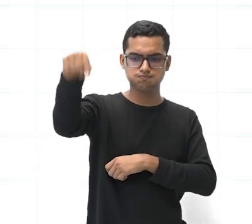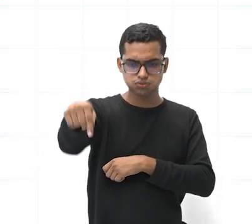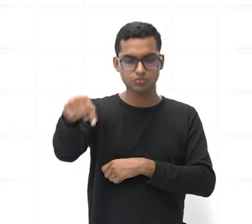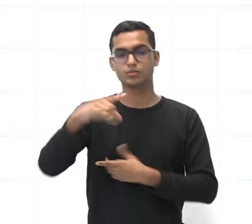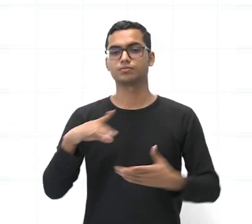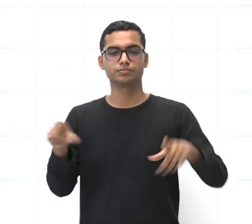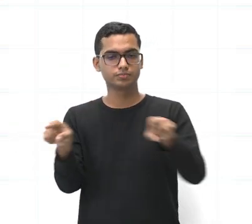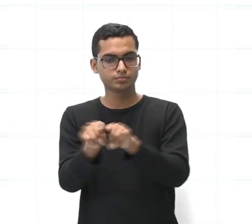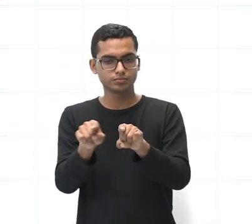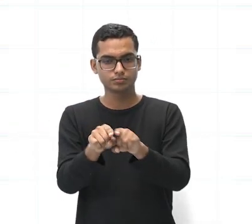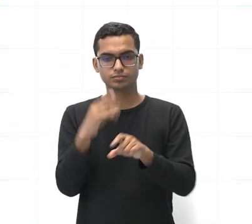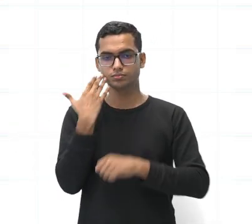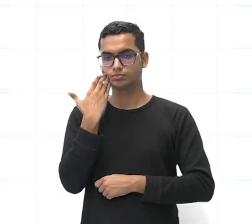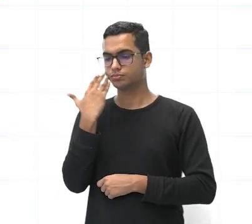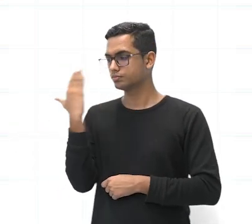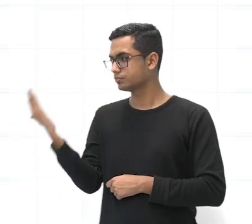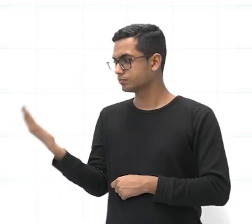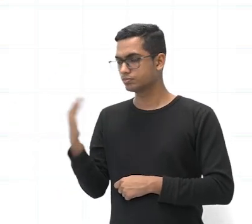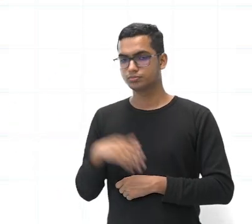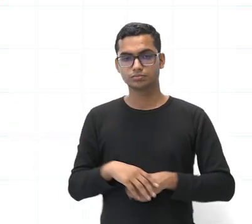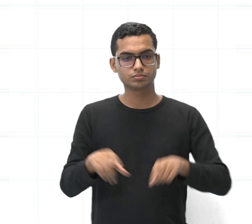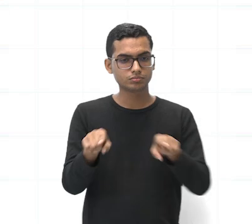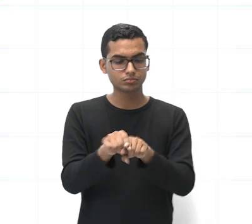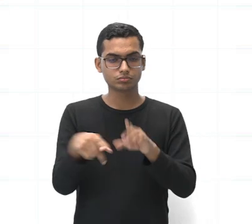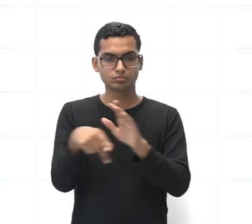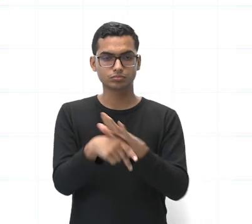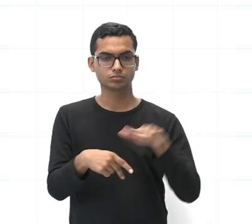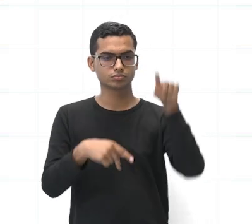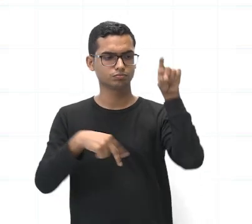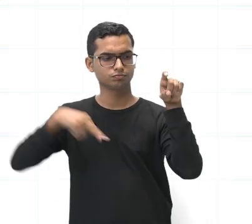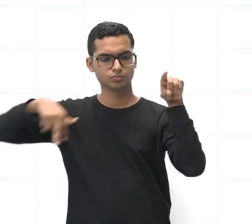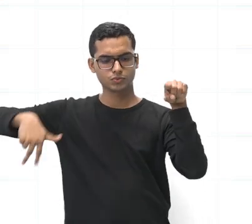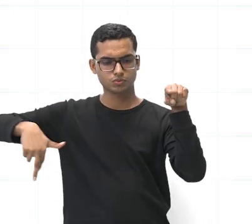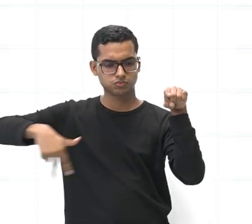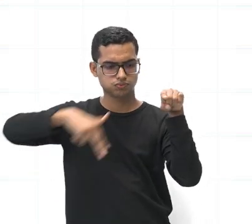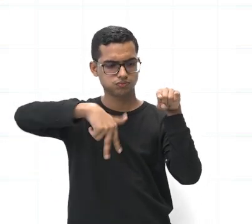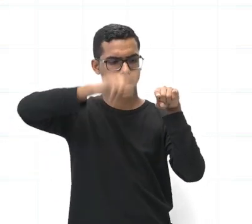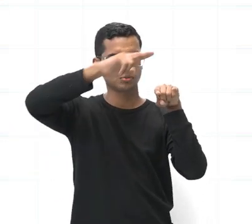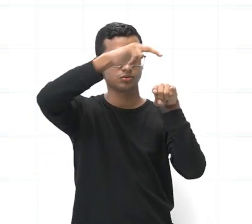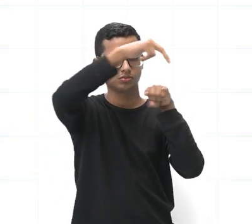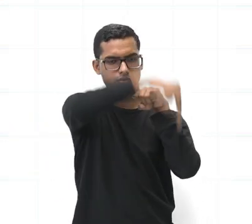vara, salto em altura e o salto em distância.